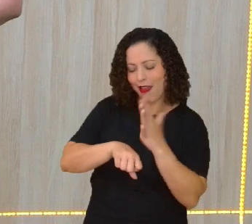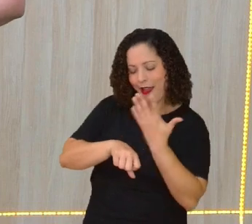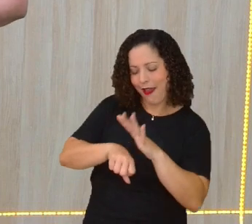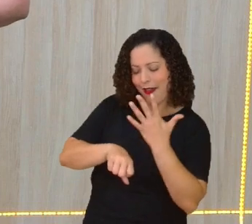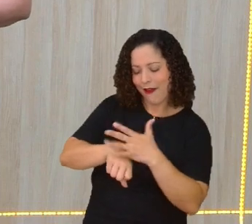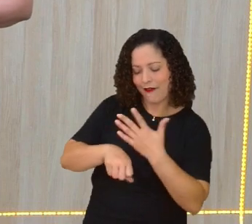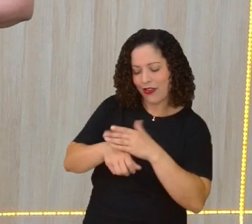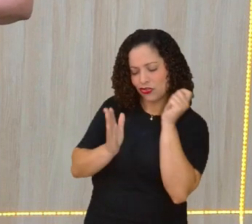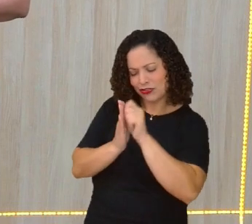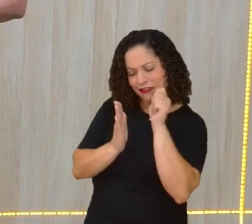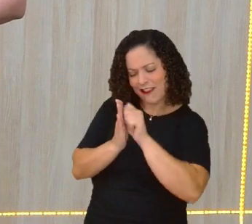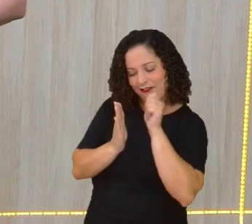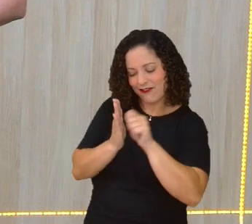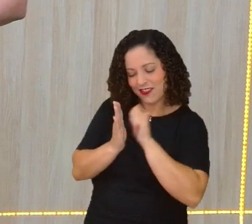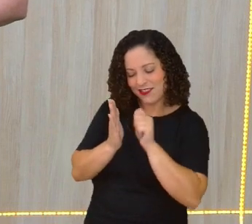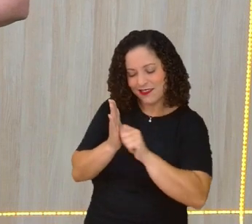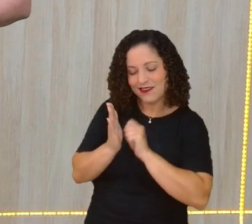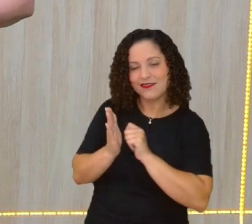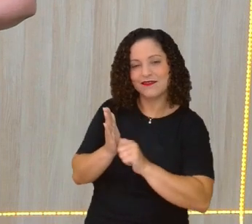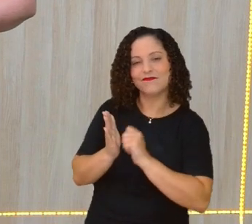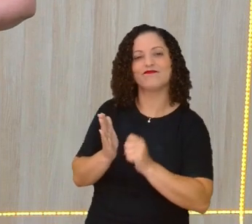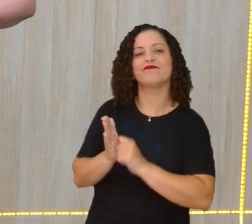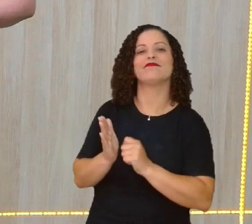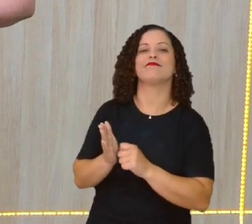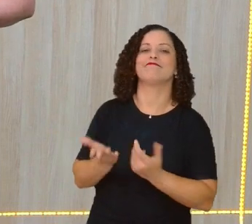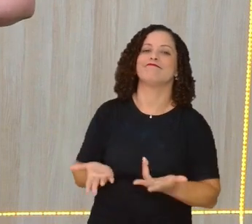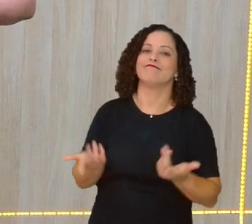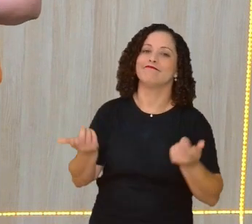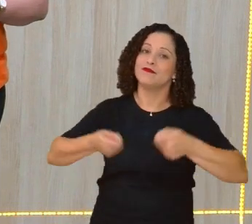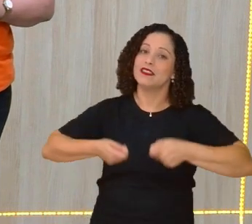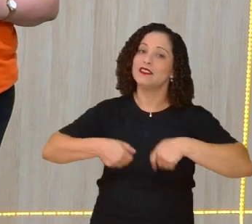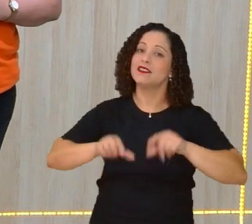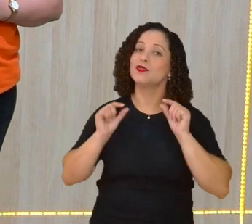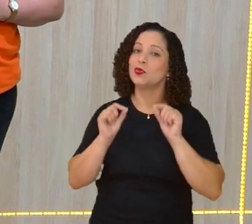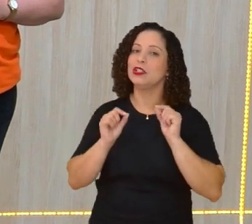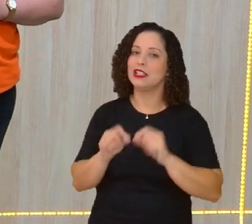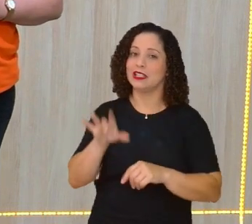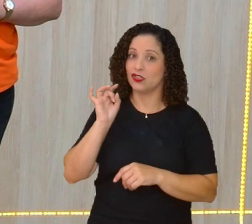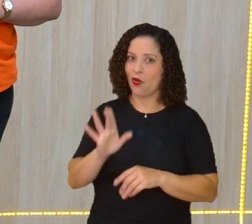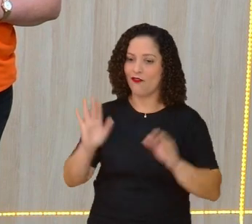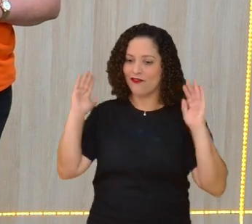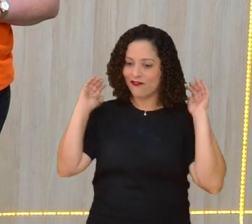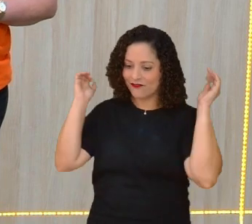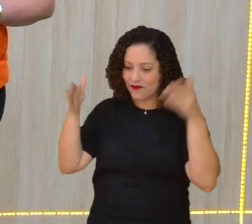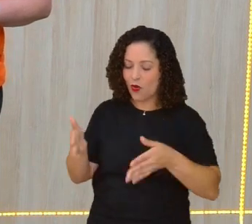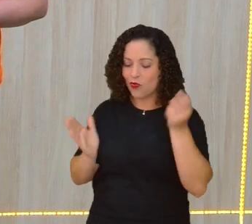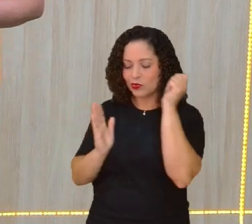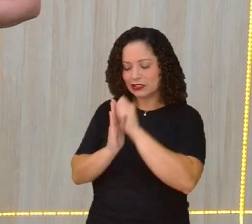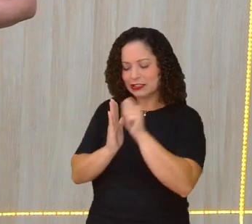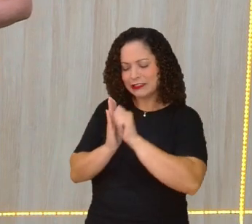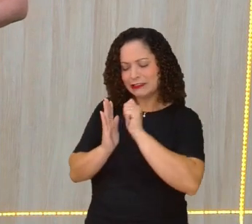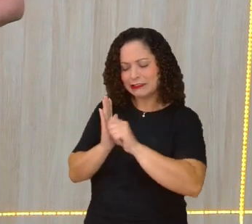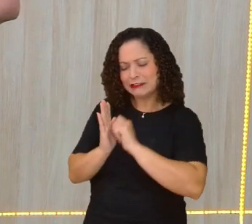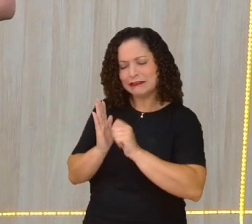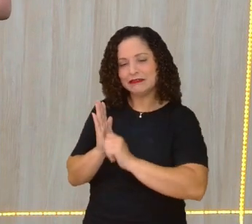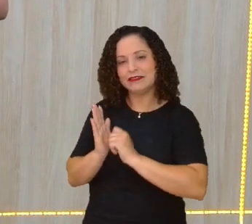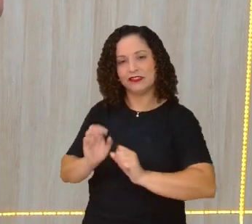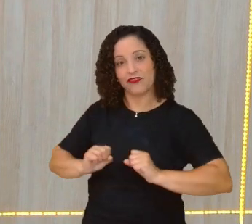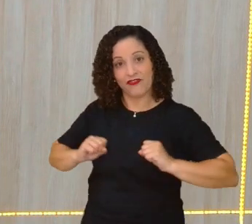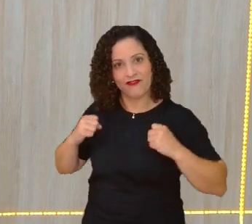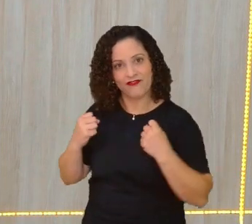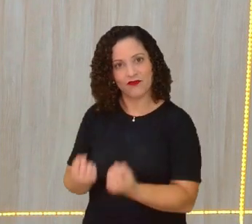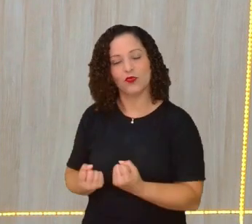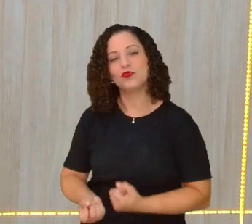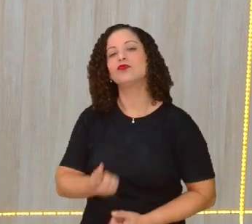ser lapidada, não é? Ser treinado é necessário esforço, desejo próprio, não é?